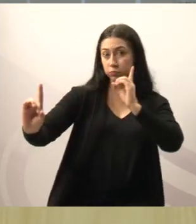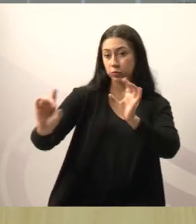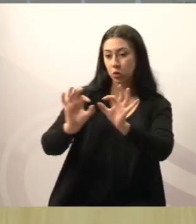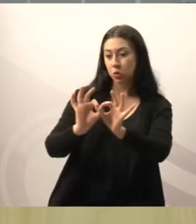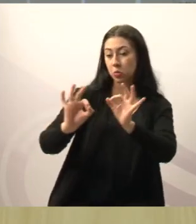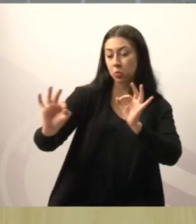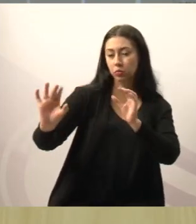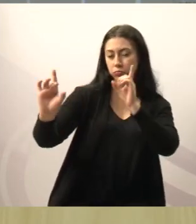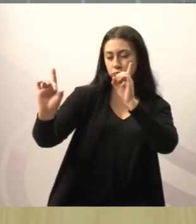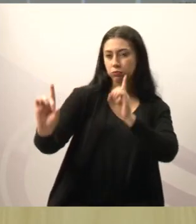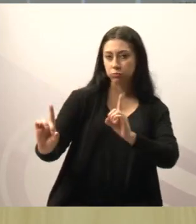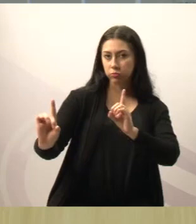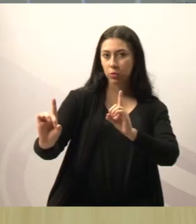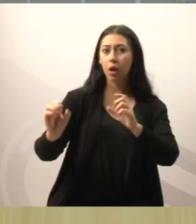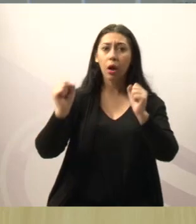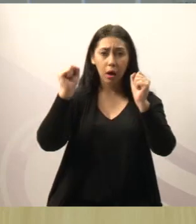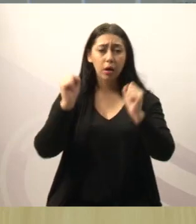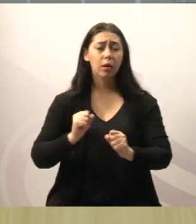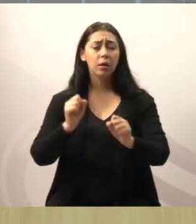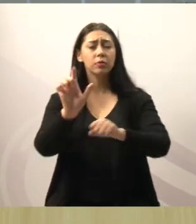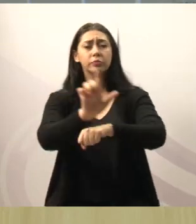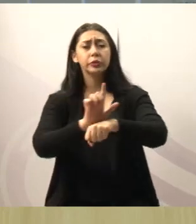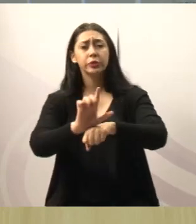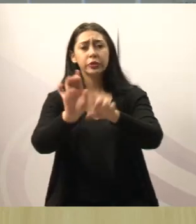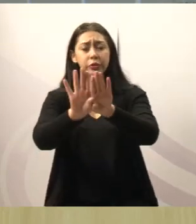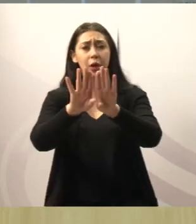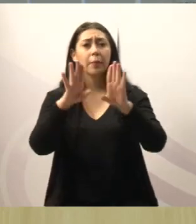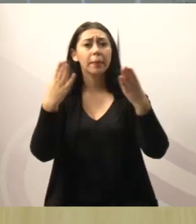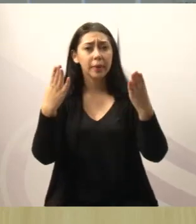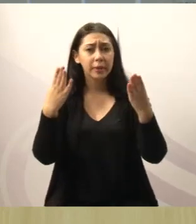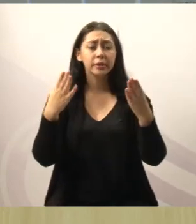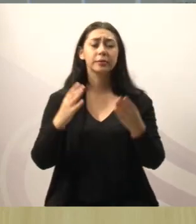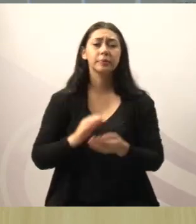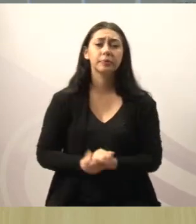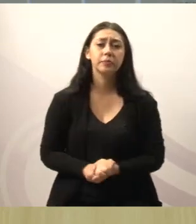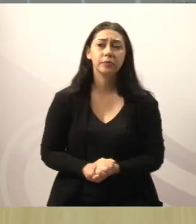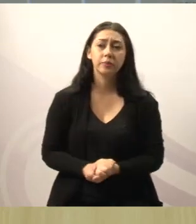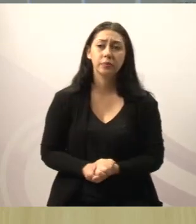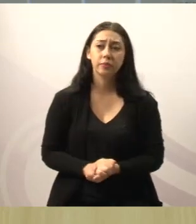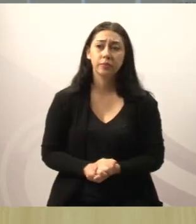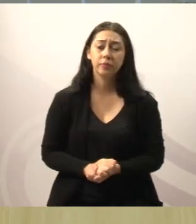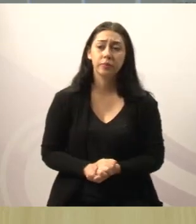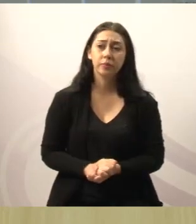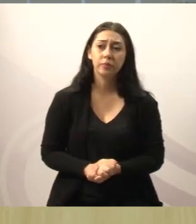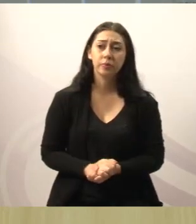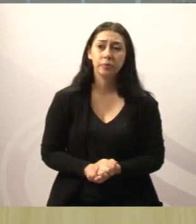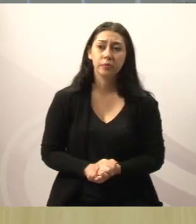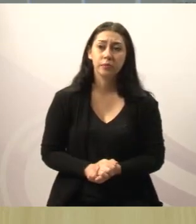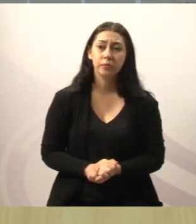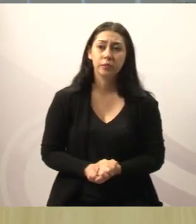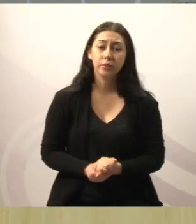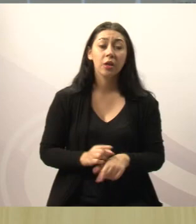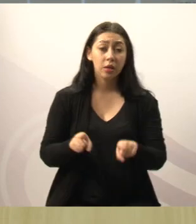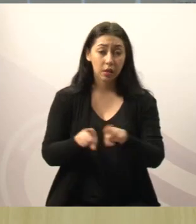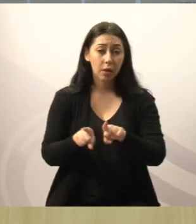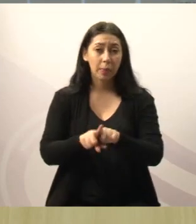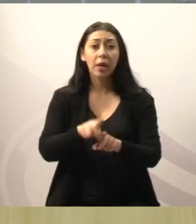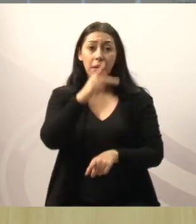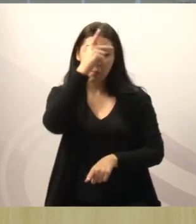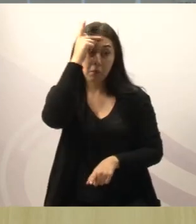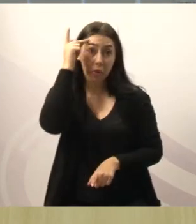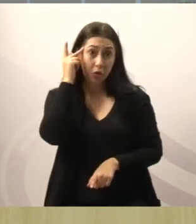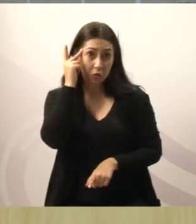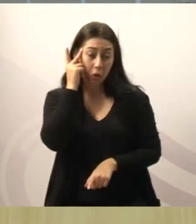permitindo-se a reabertura do comércio em empresas de serviço de Jacareí, inclusive para autônomos